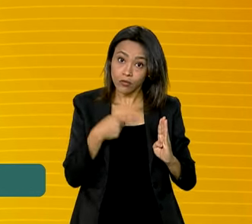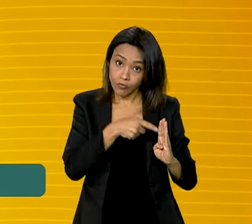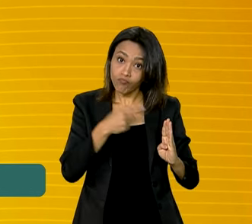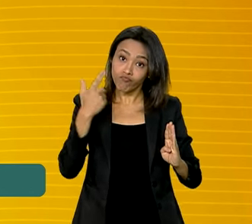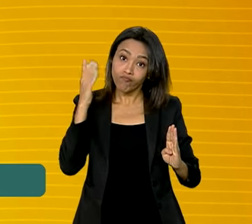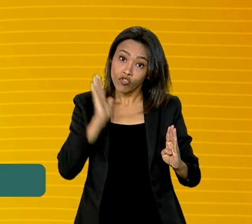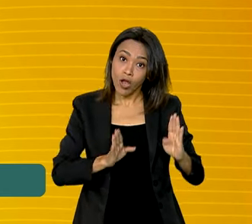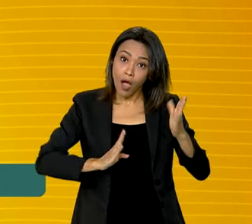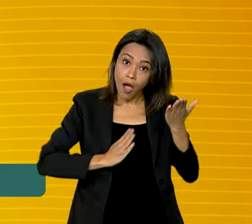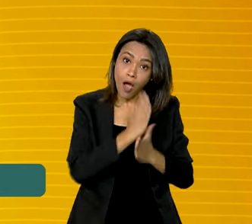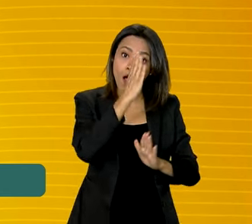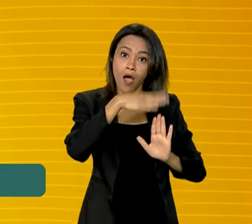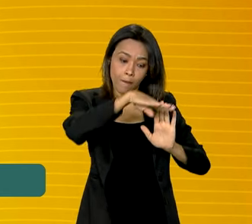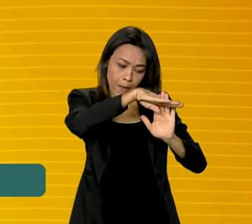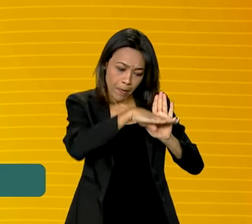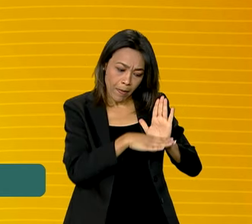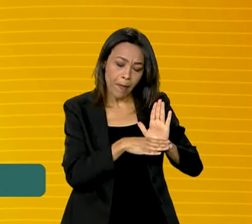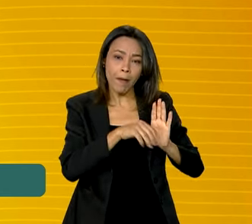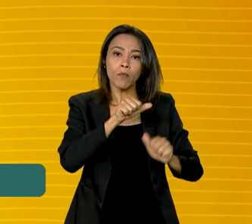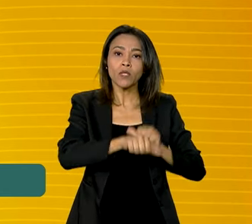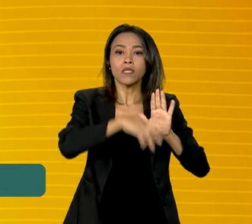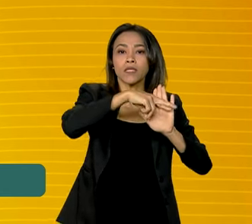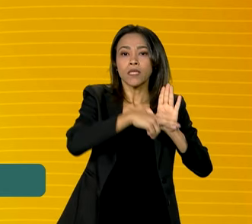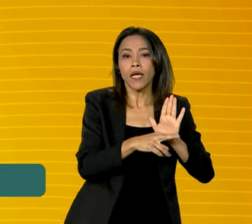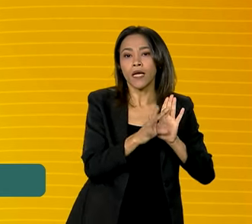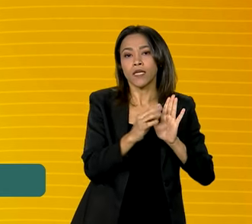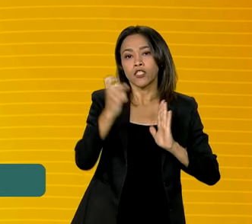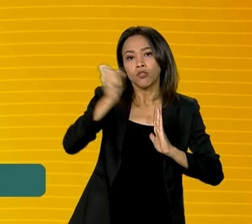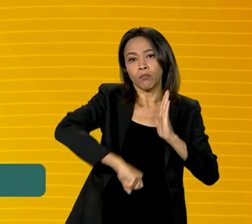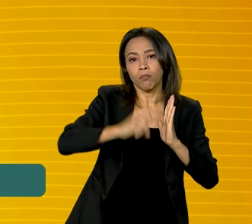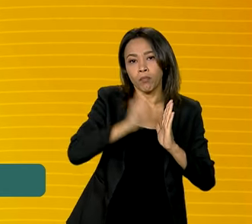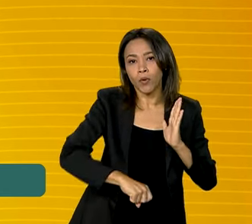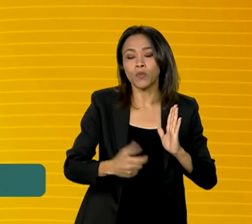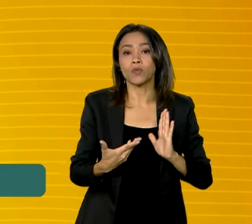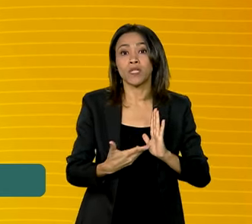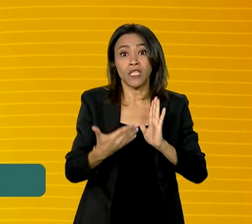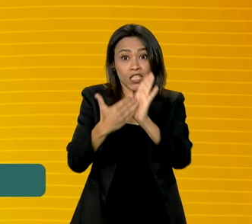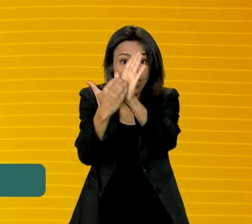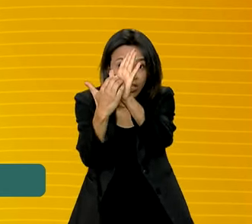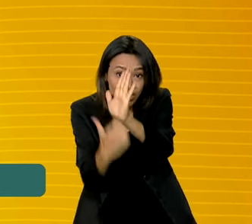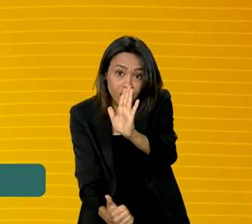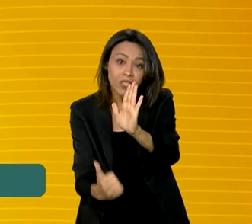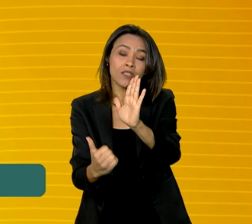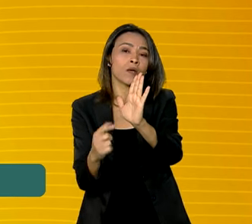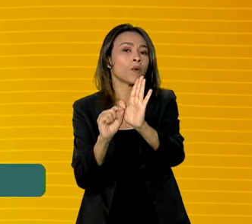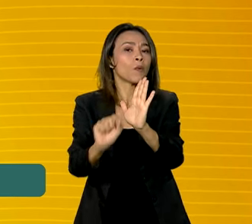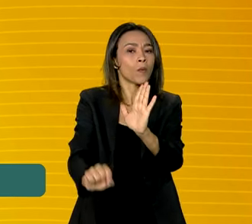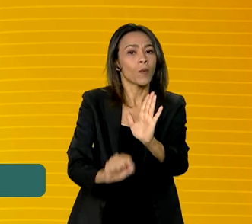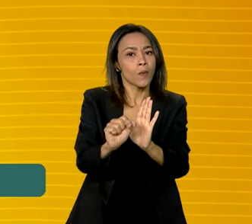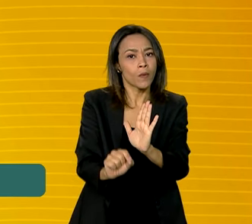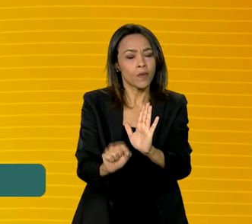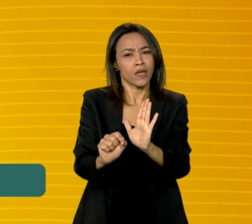a reforma tributária, que desonera completamente